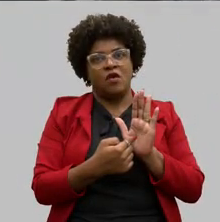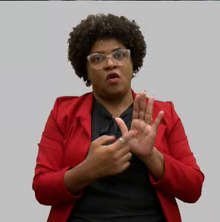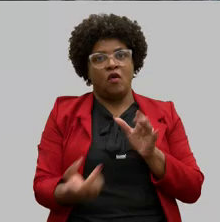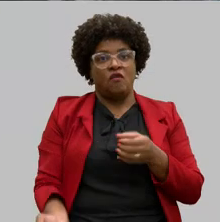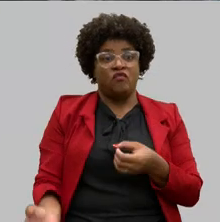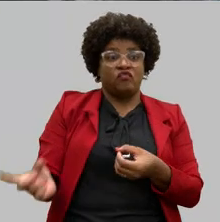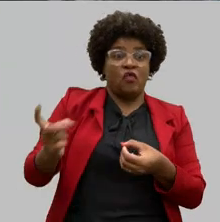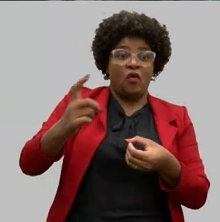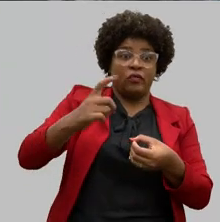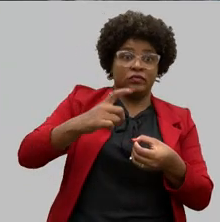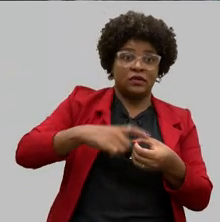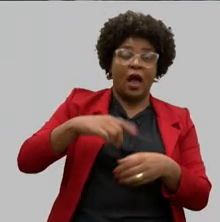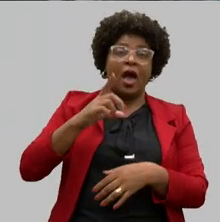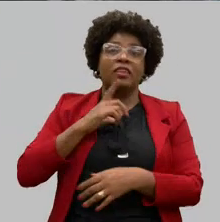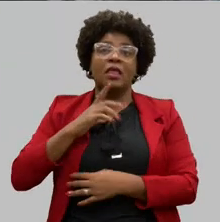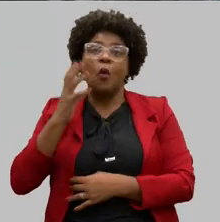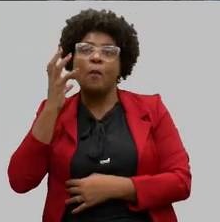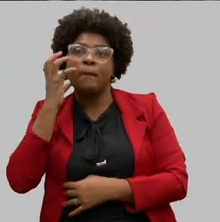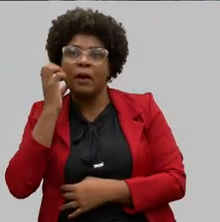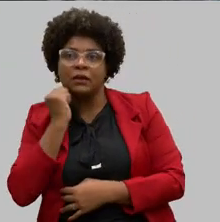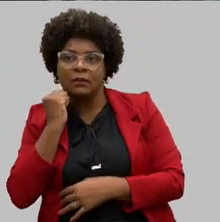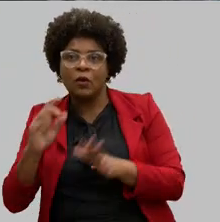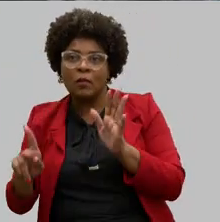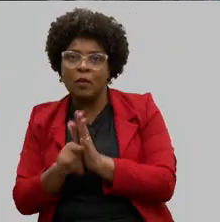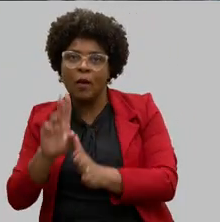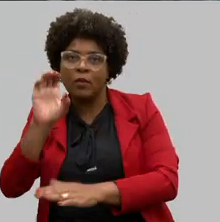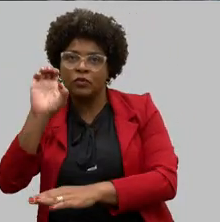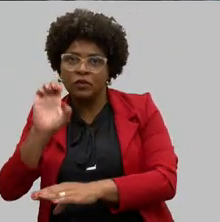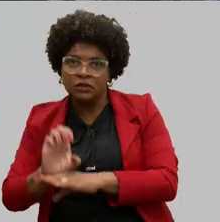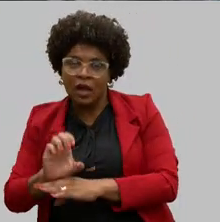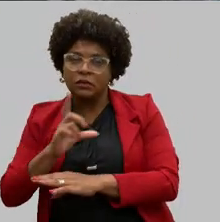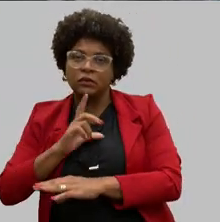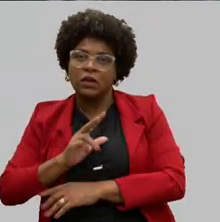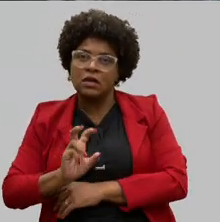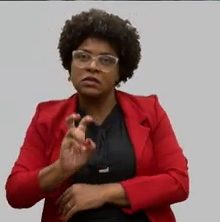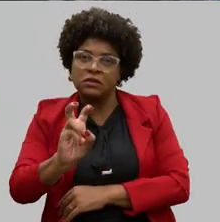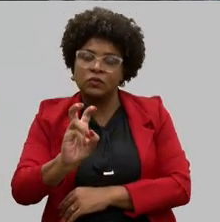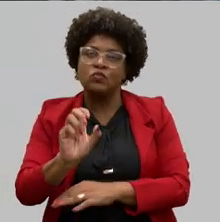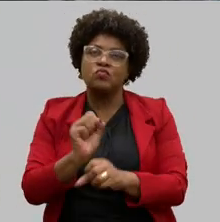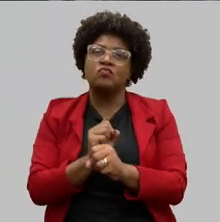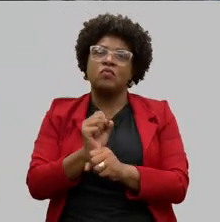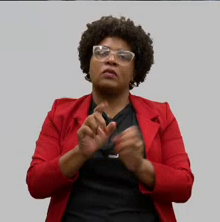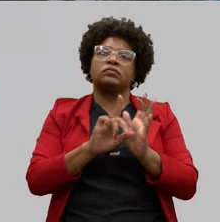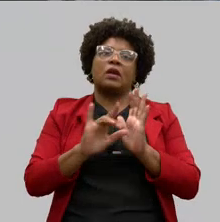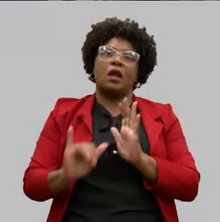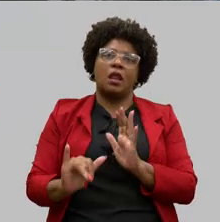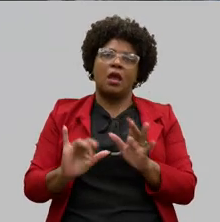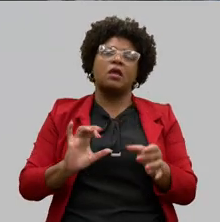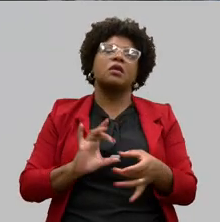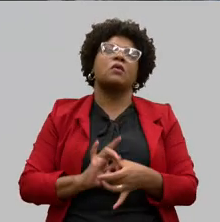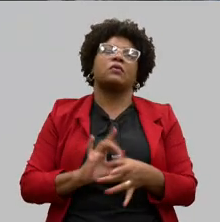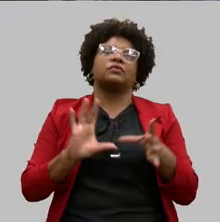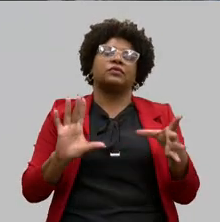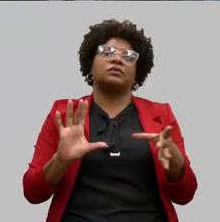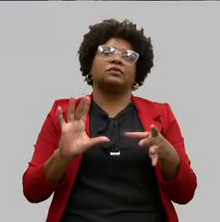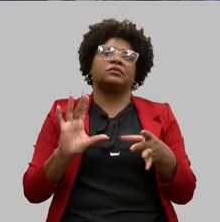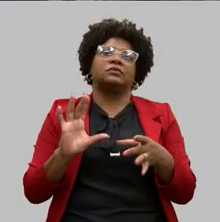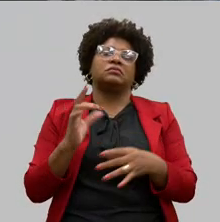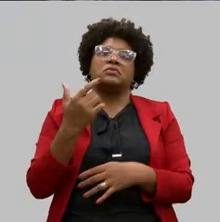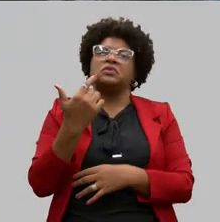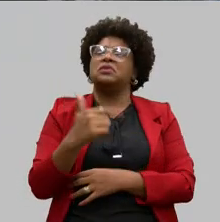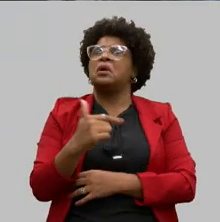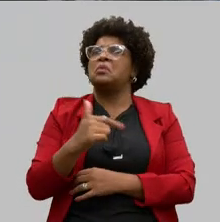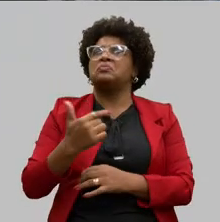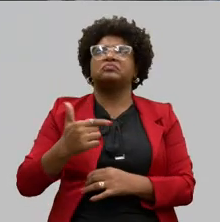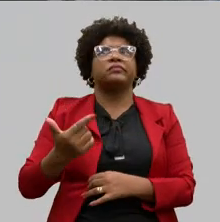patrimônio do estado se fim do prazo de 5 anos contados da publicação da Lei autorizativa não lhe tiver sido dada a finalidade